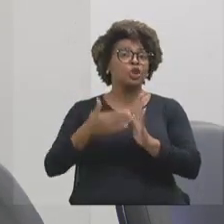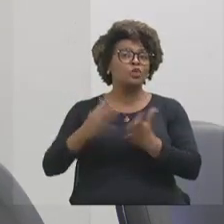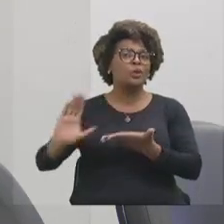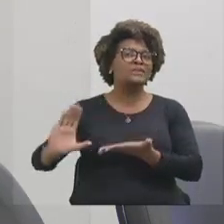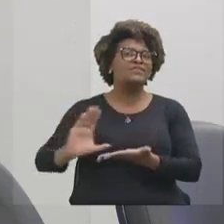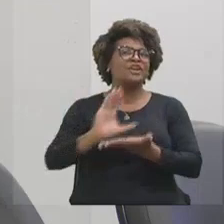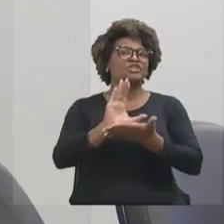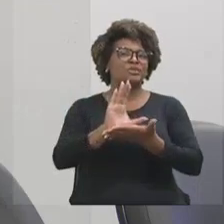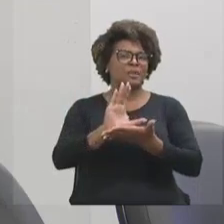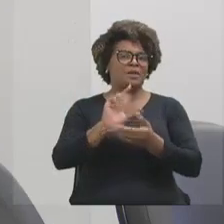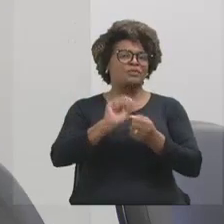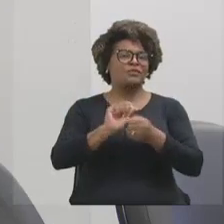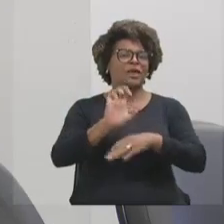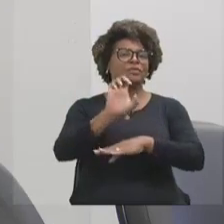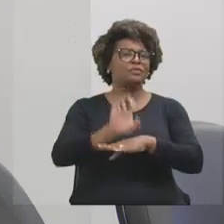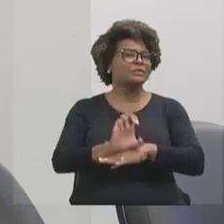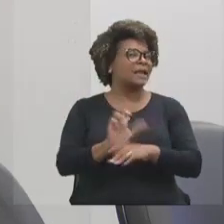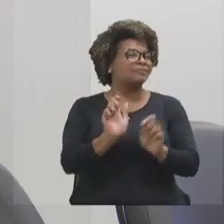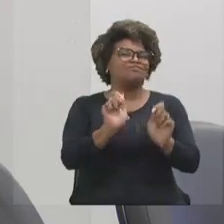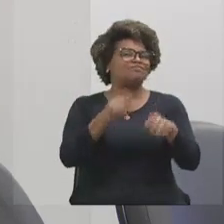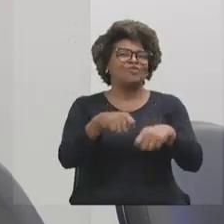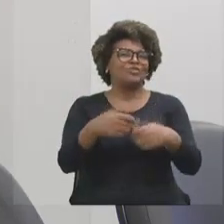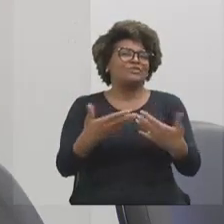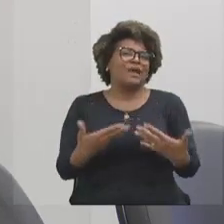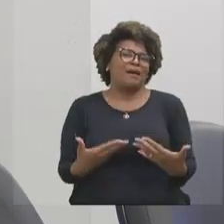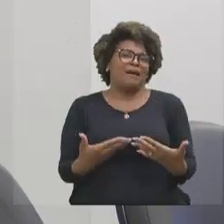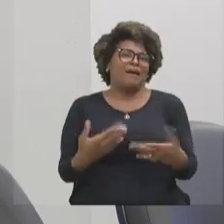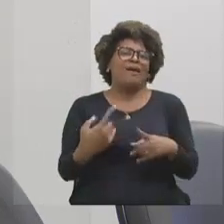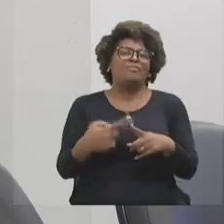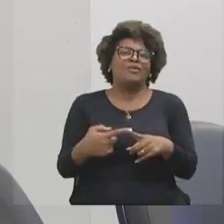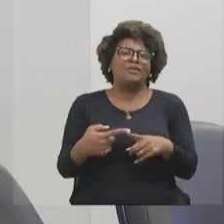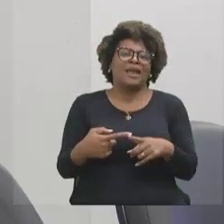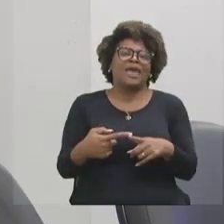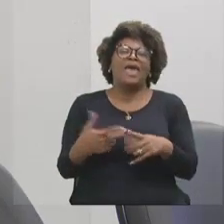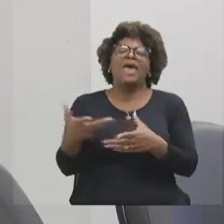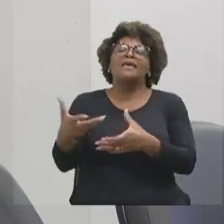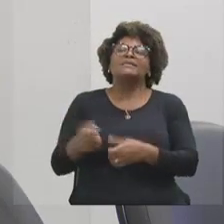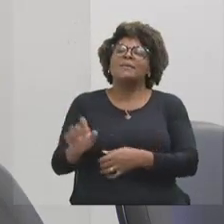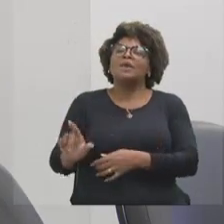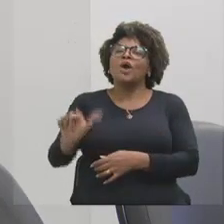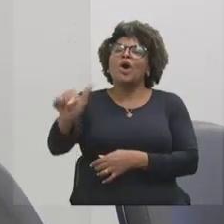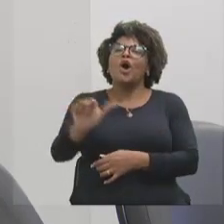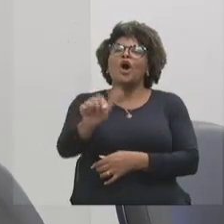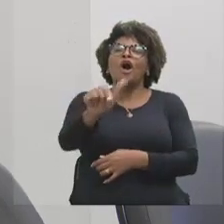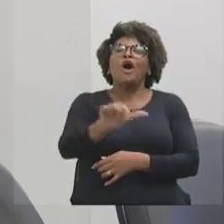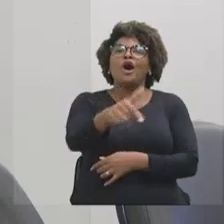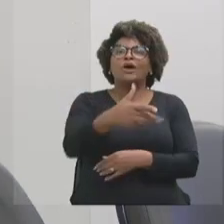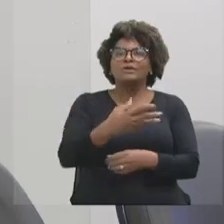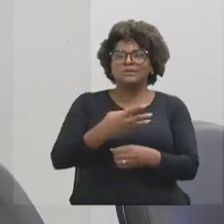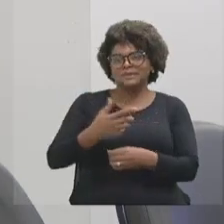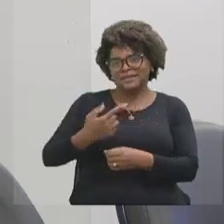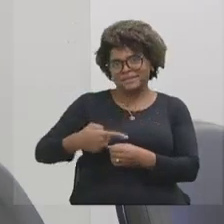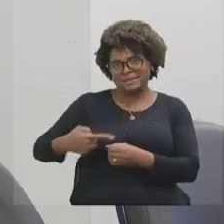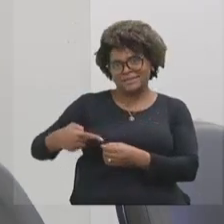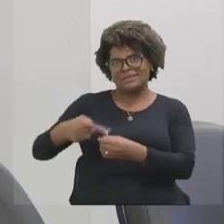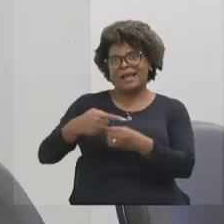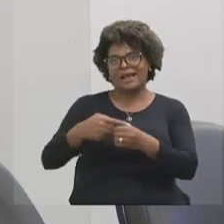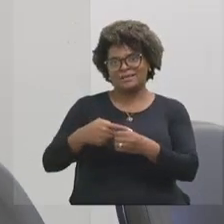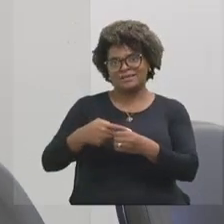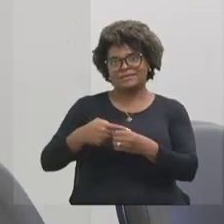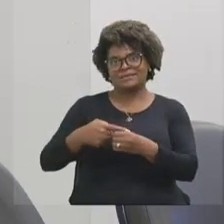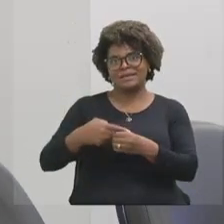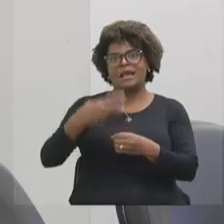uma vez que a gente tem um atendimento polarizado de muitas cidades e o município acaba custeando com recursos próprios